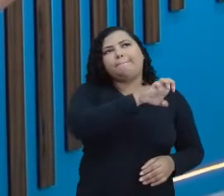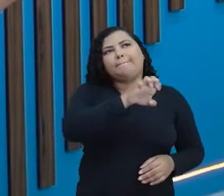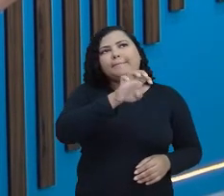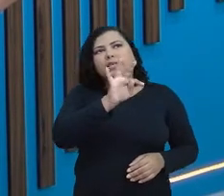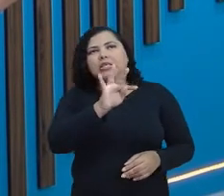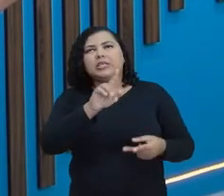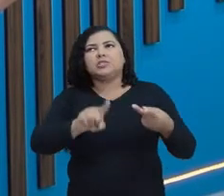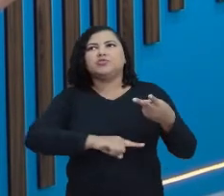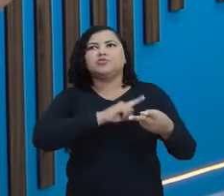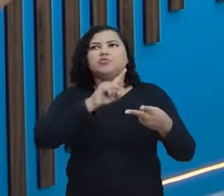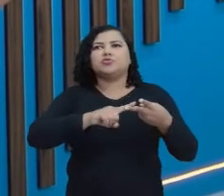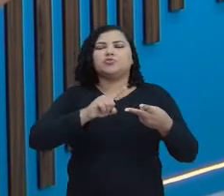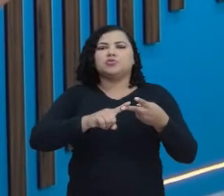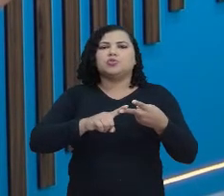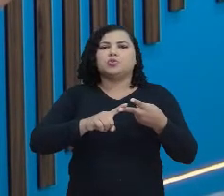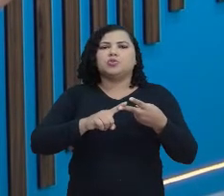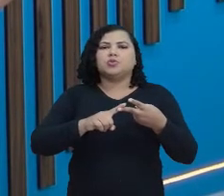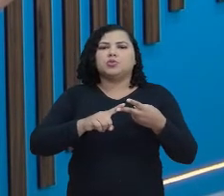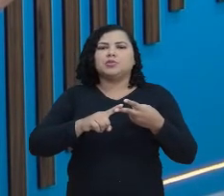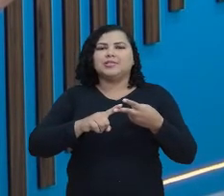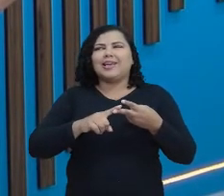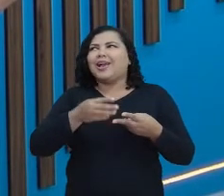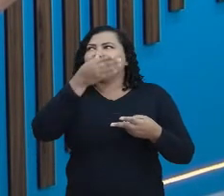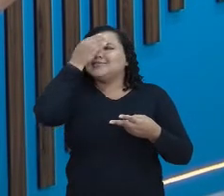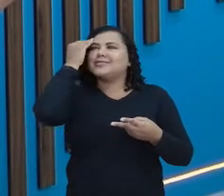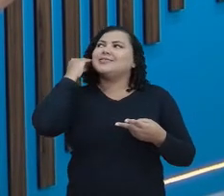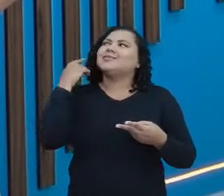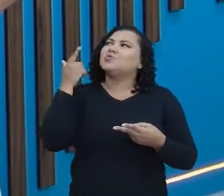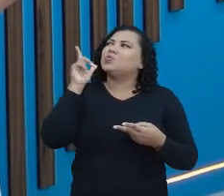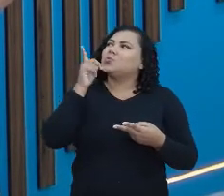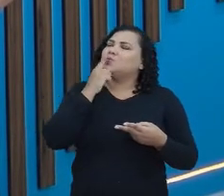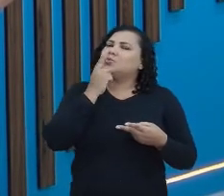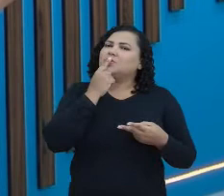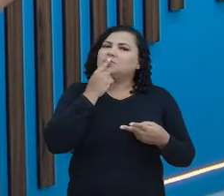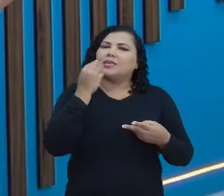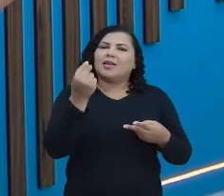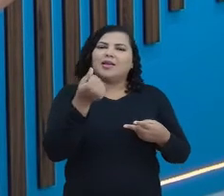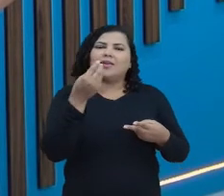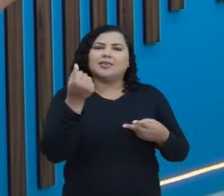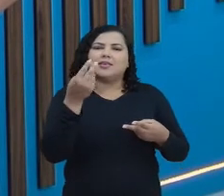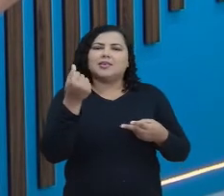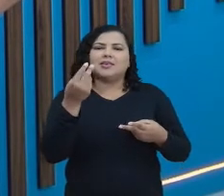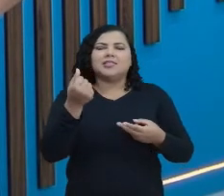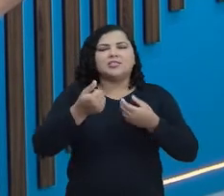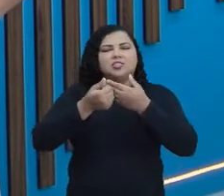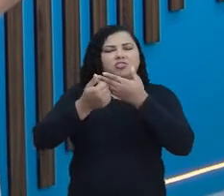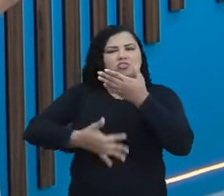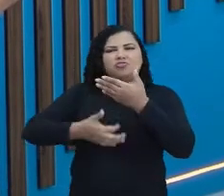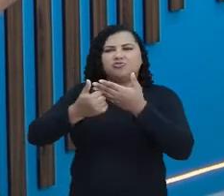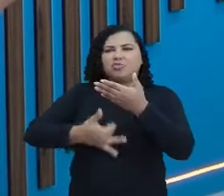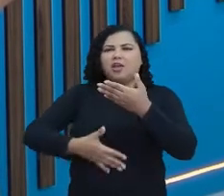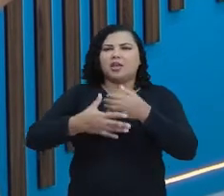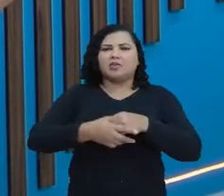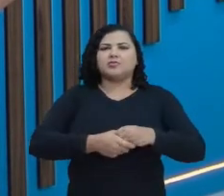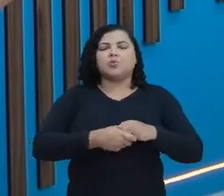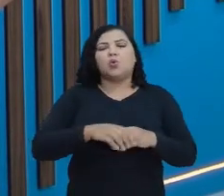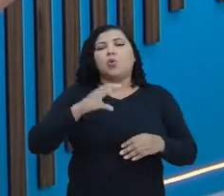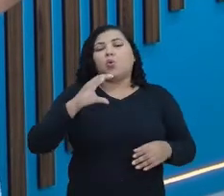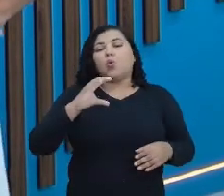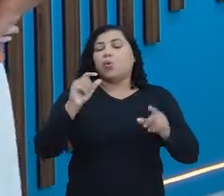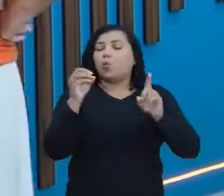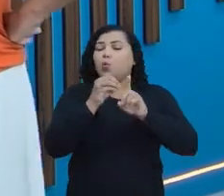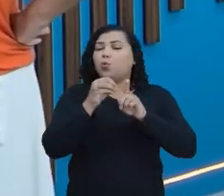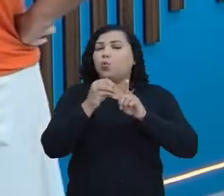como... Ai, gente, esqueci os outros. Esses chats, o Classroom